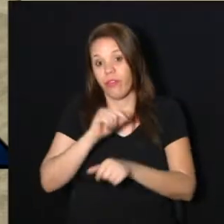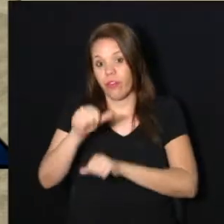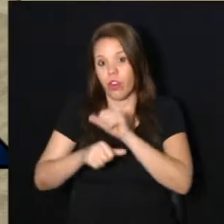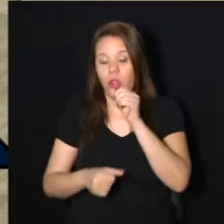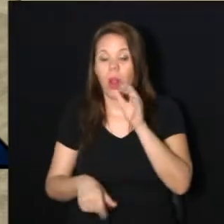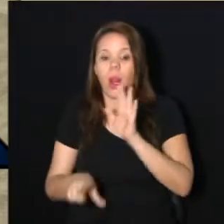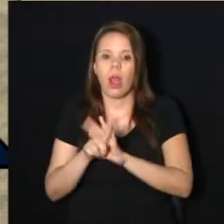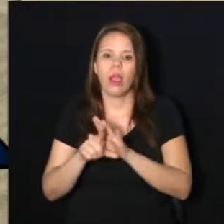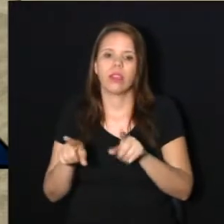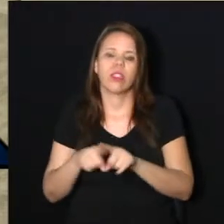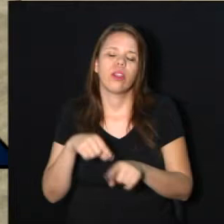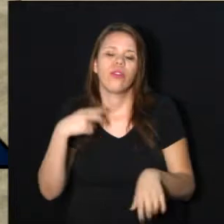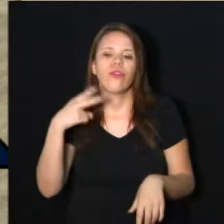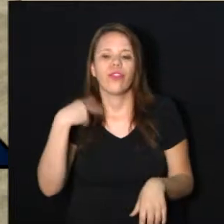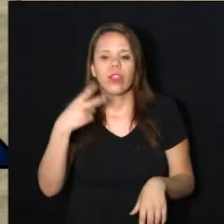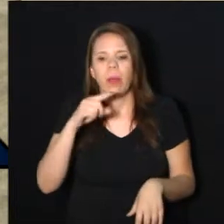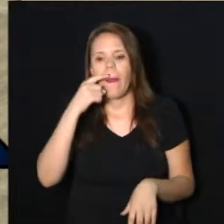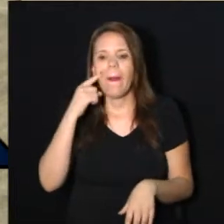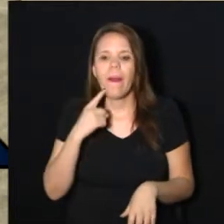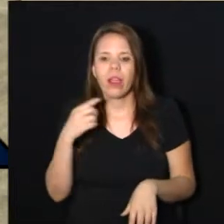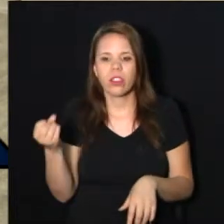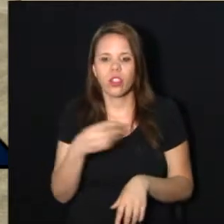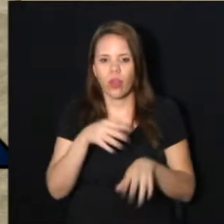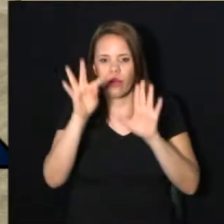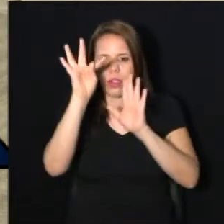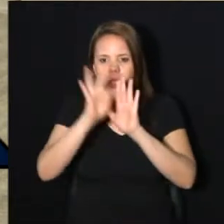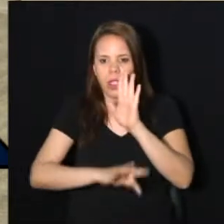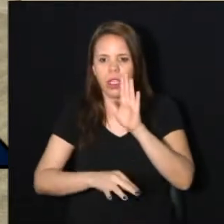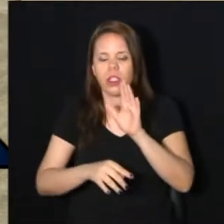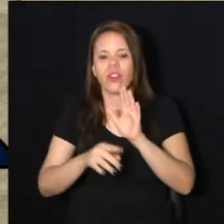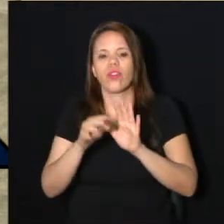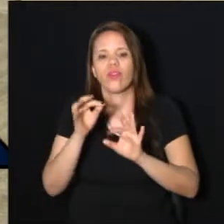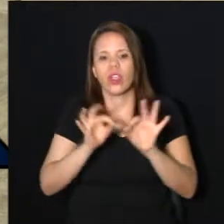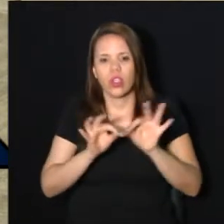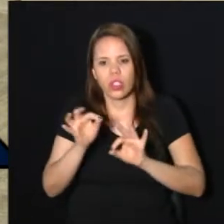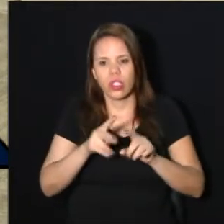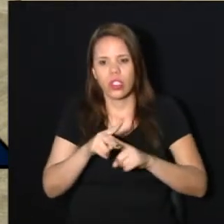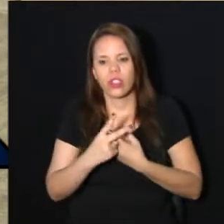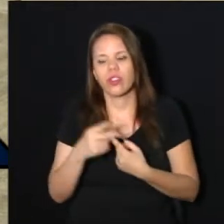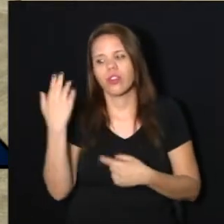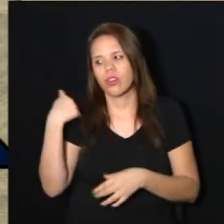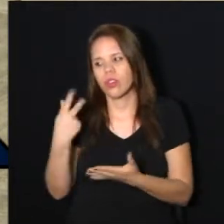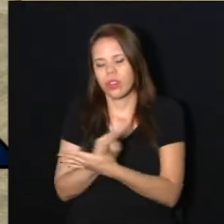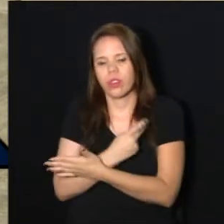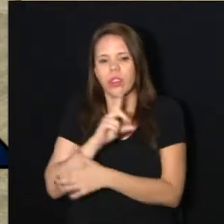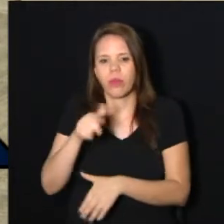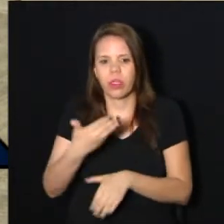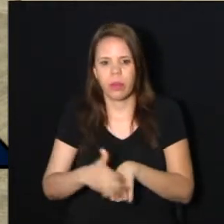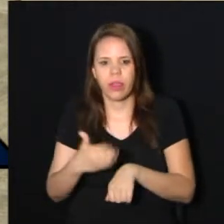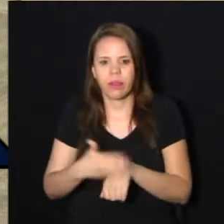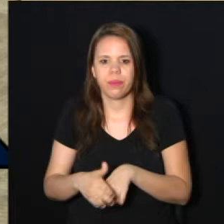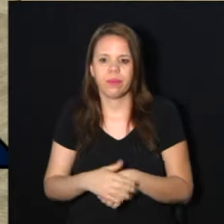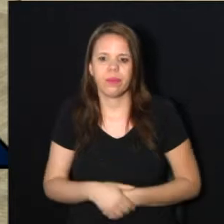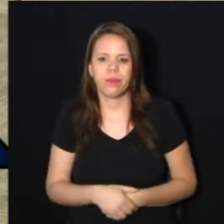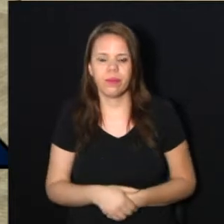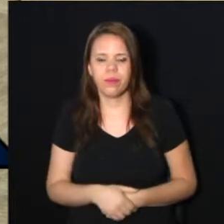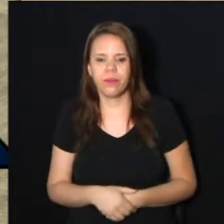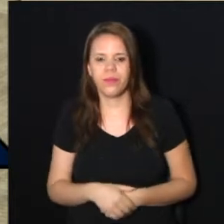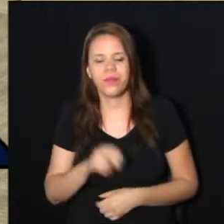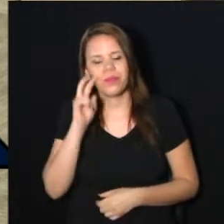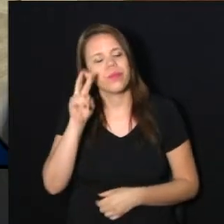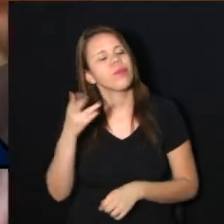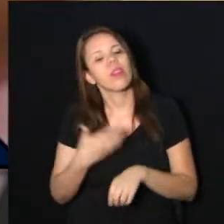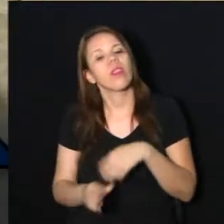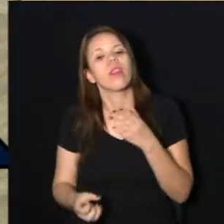o vereador Paulo Galtério diz que o novo texto vai corrigir os erros percebidos depois da prática. O que a gente vê na